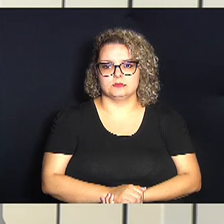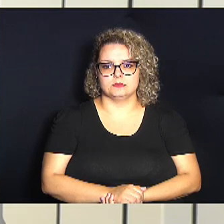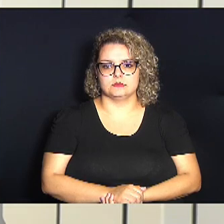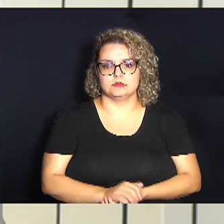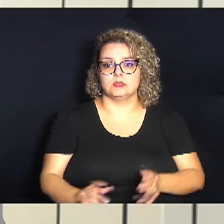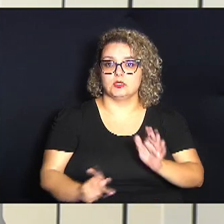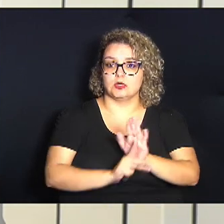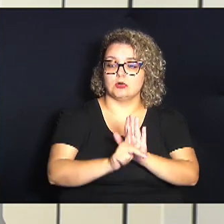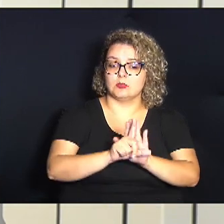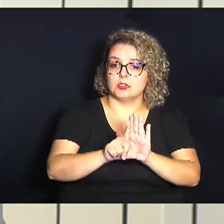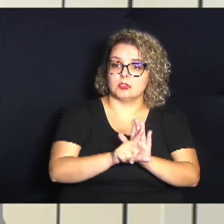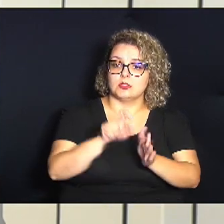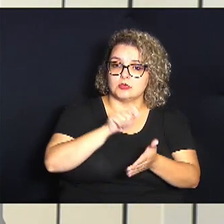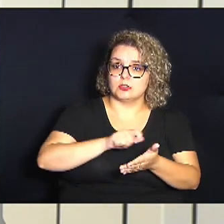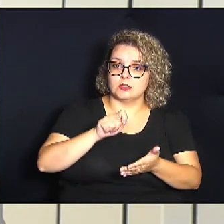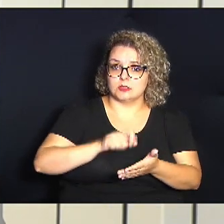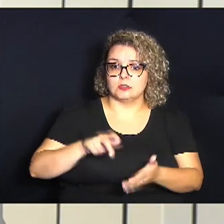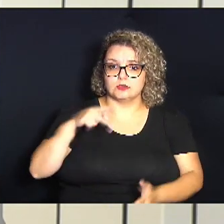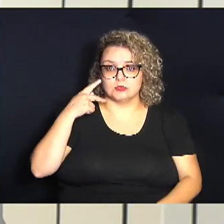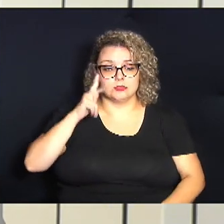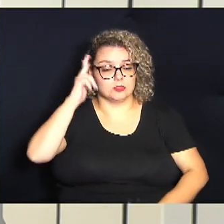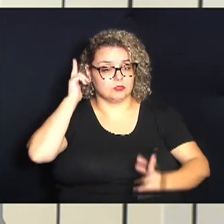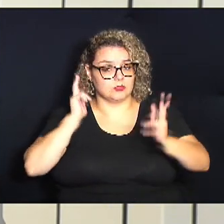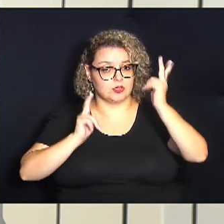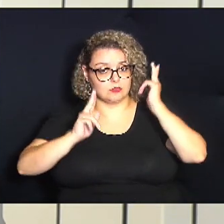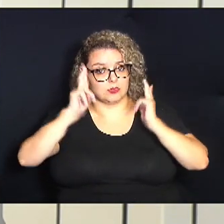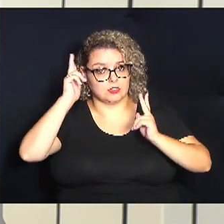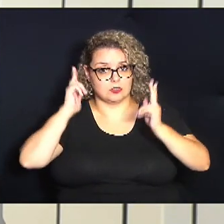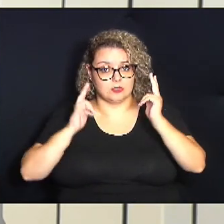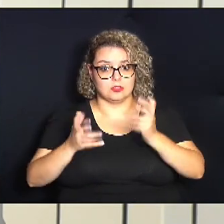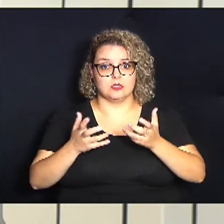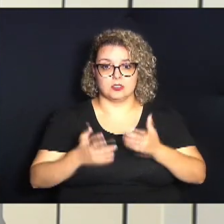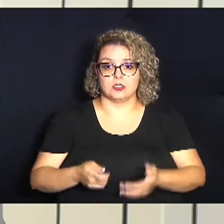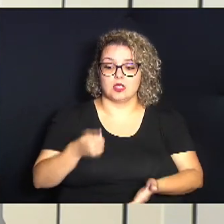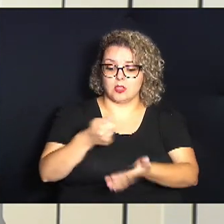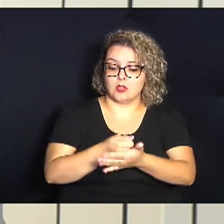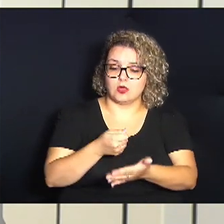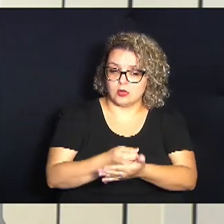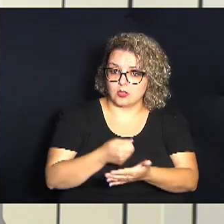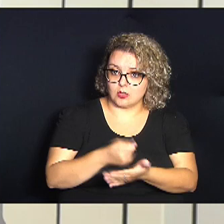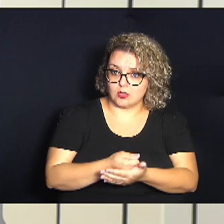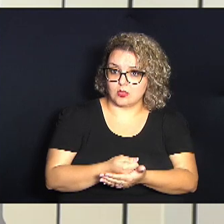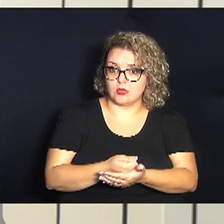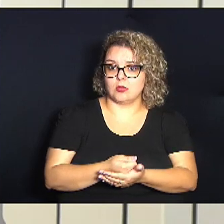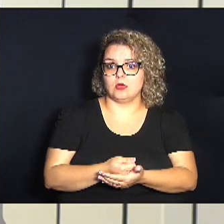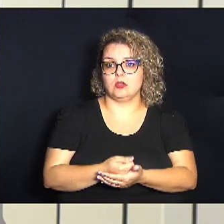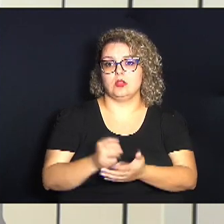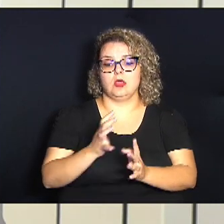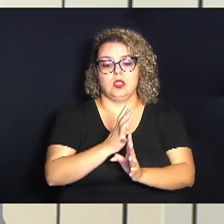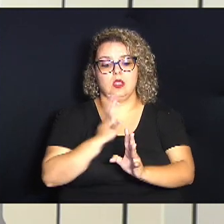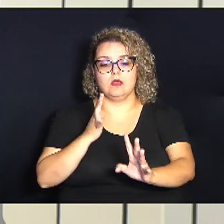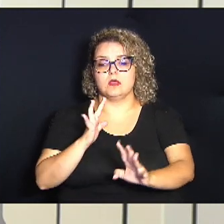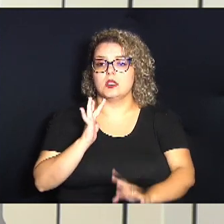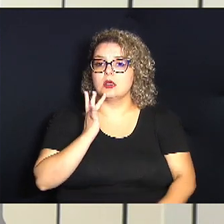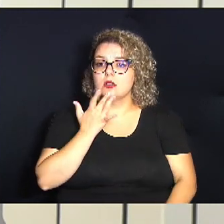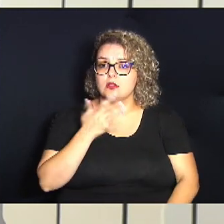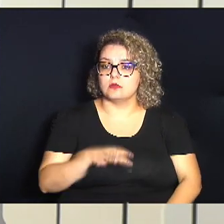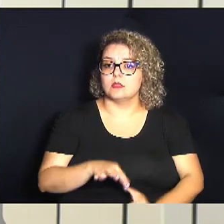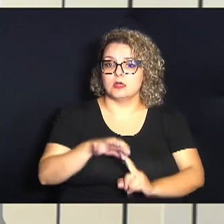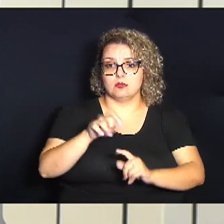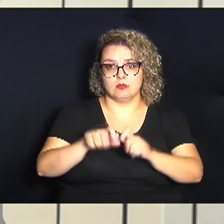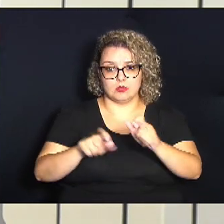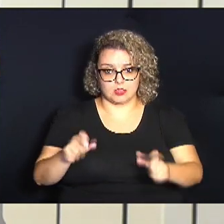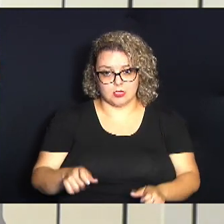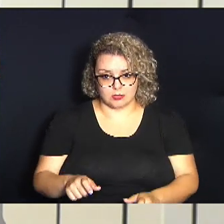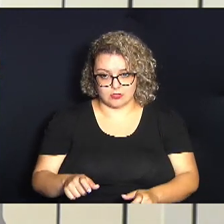Projeto de lei de autoria do vereador Edivaldo Cabelo quer tornar obrigatória a fila preferencial para as pessoas